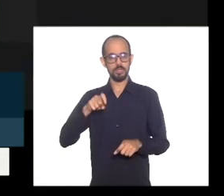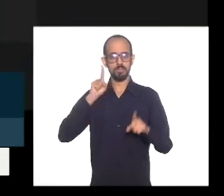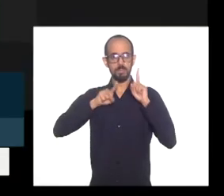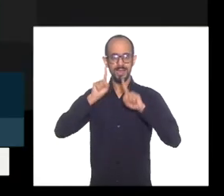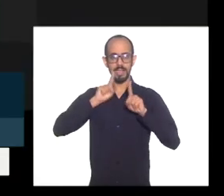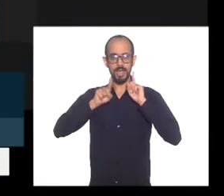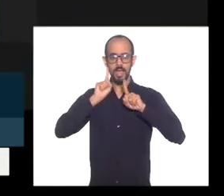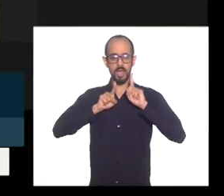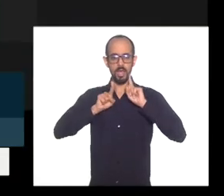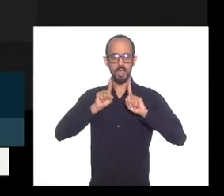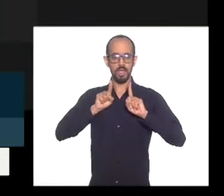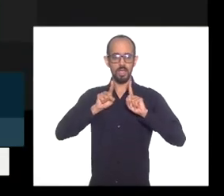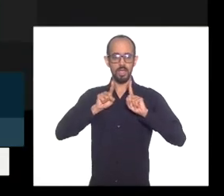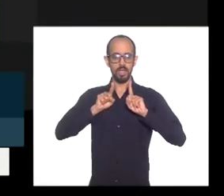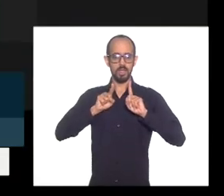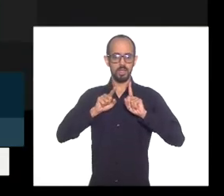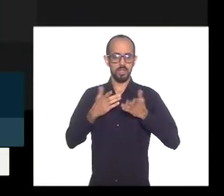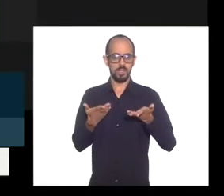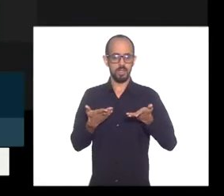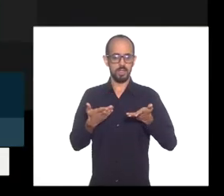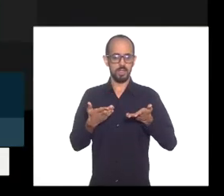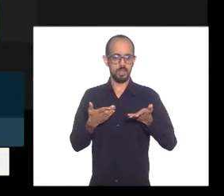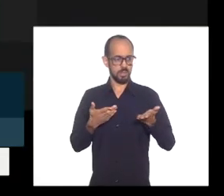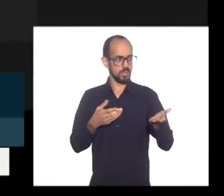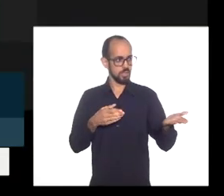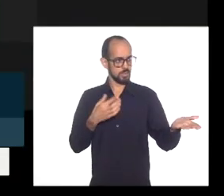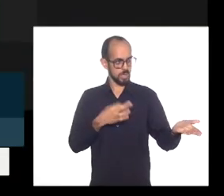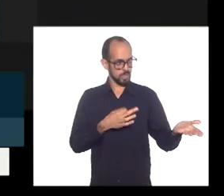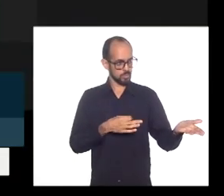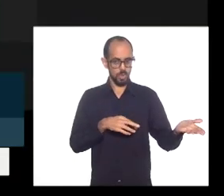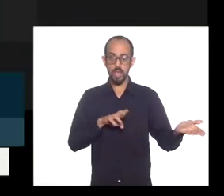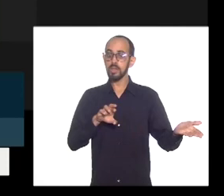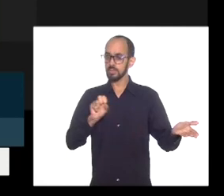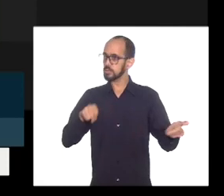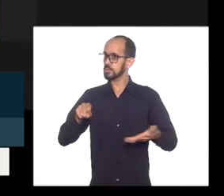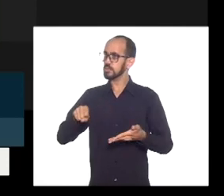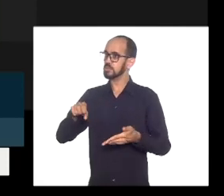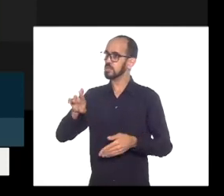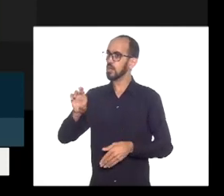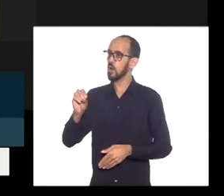É. Isso. Rota 3. Isso, vai sair ali também.